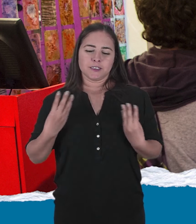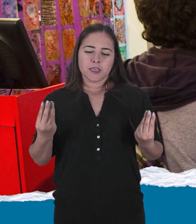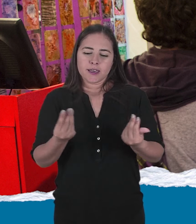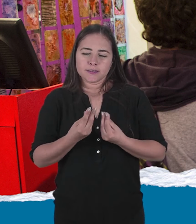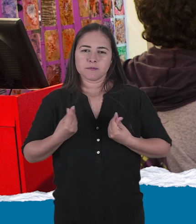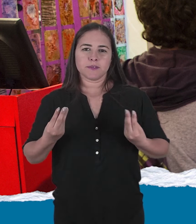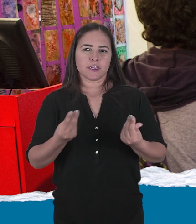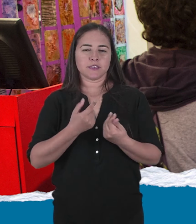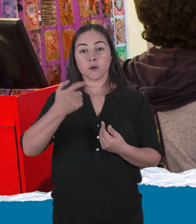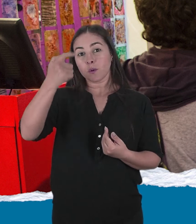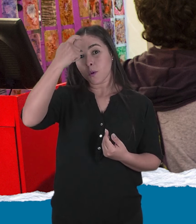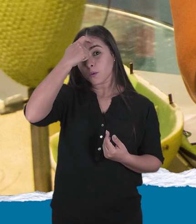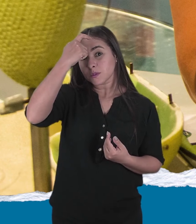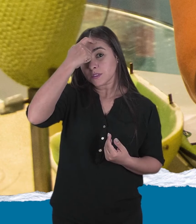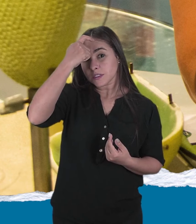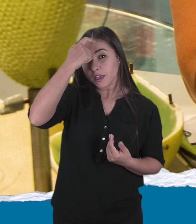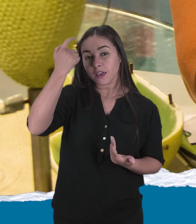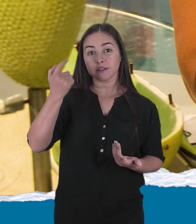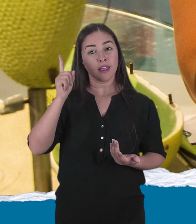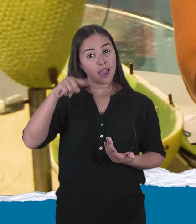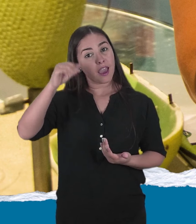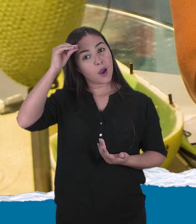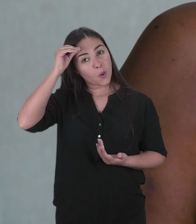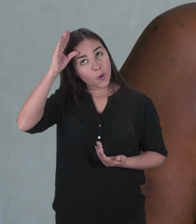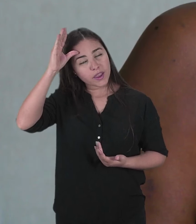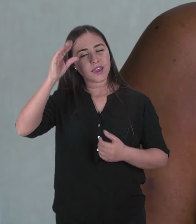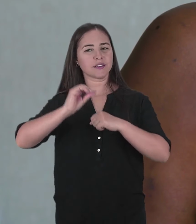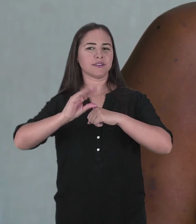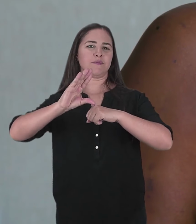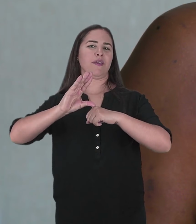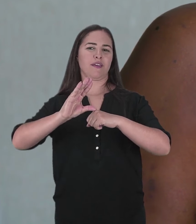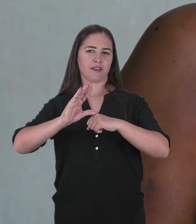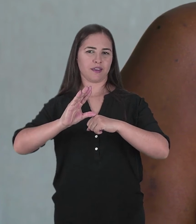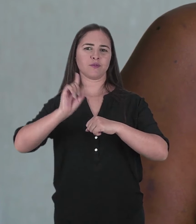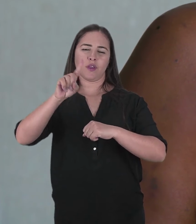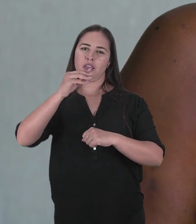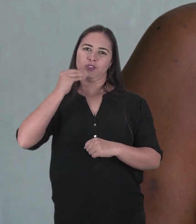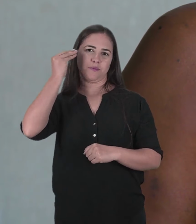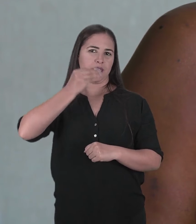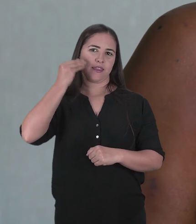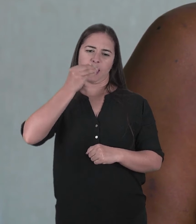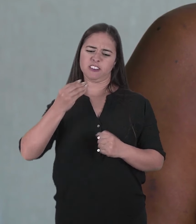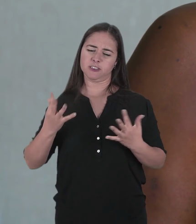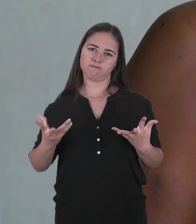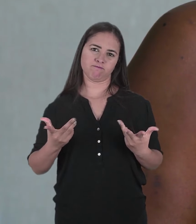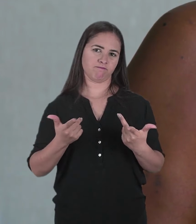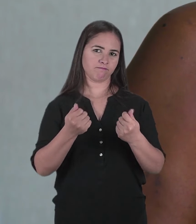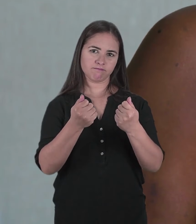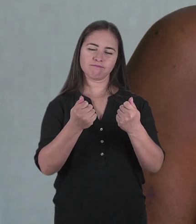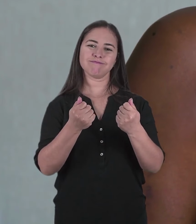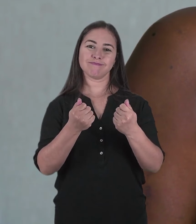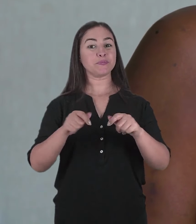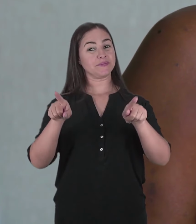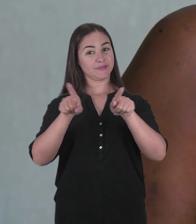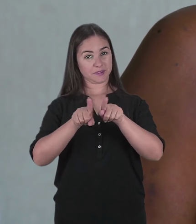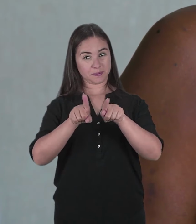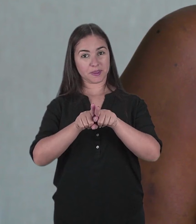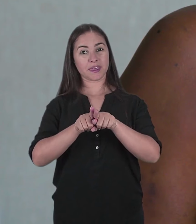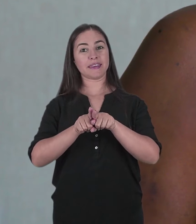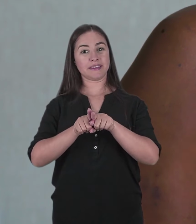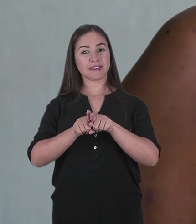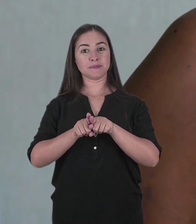sensibilização, conscientização, é o conhecimento. Eu acho que é uma experiência exitosa, inclusive,